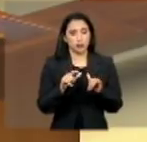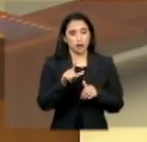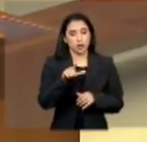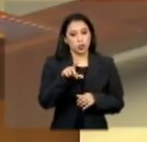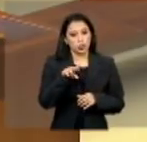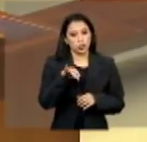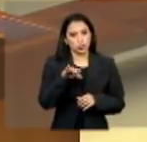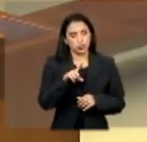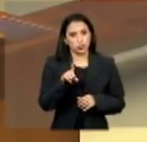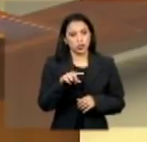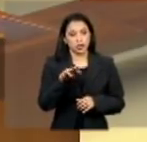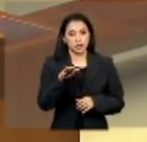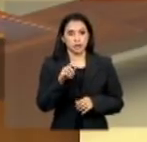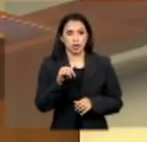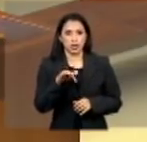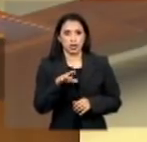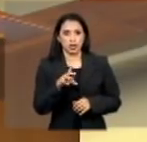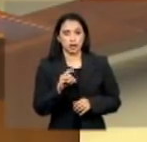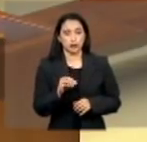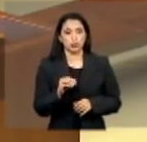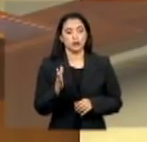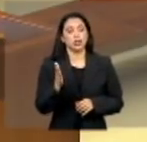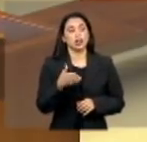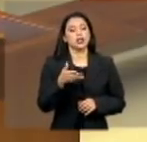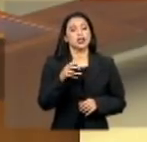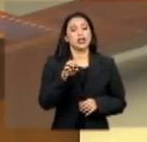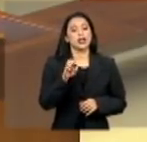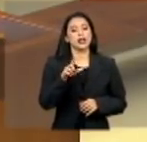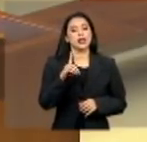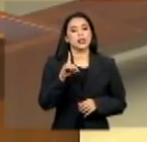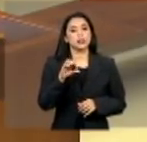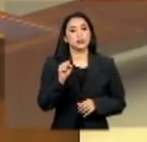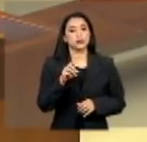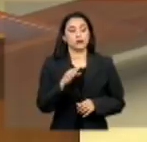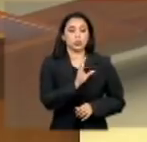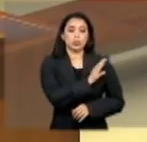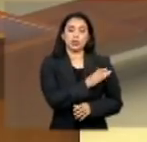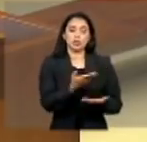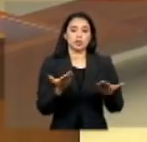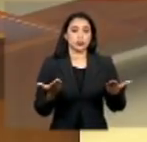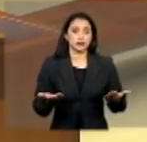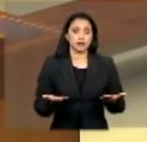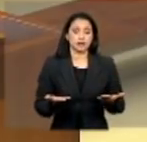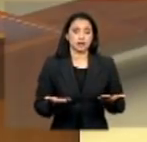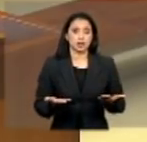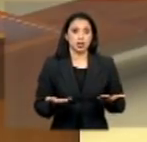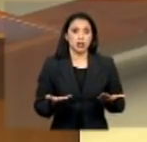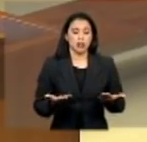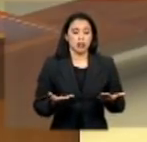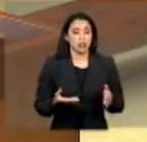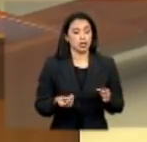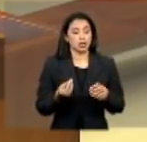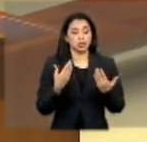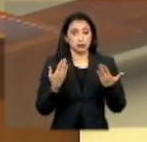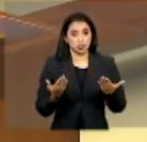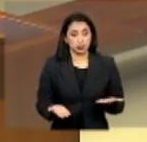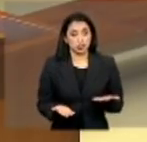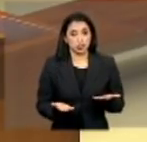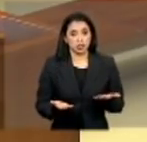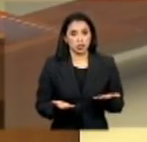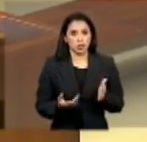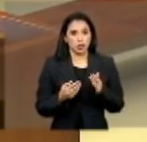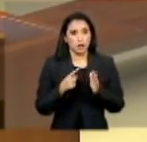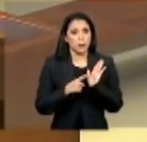mário da costa matone edson criminal os colaboradores coloca aqui como se estivessem emprestar